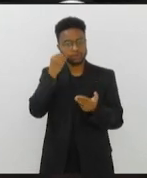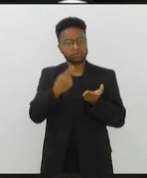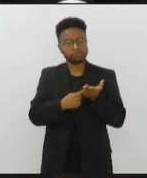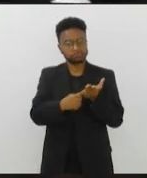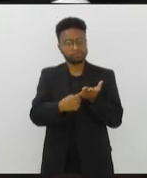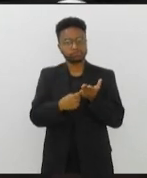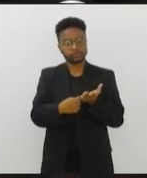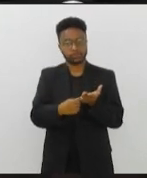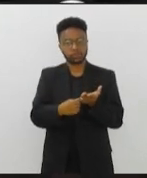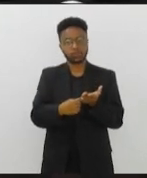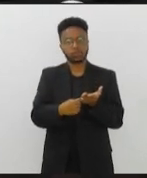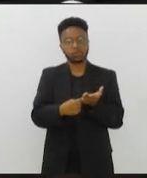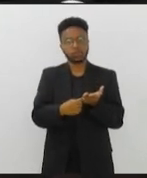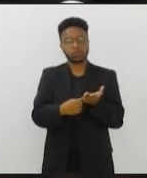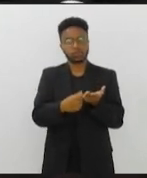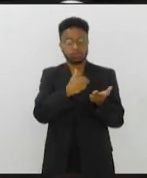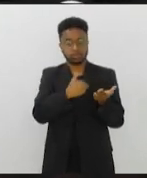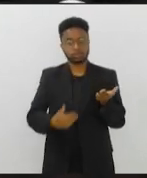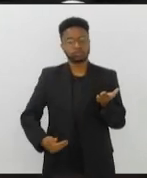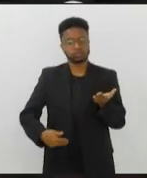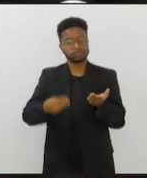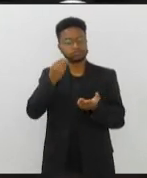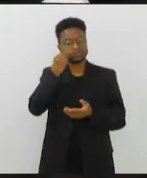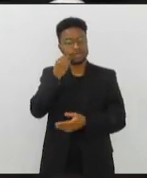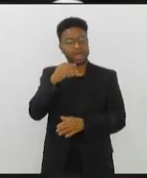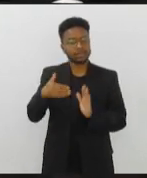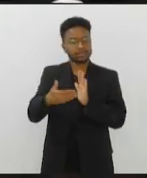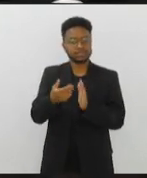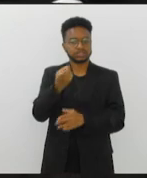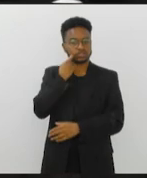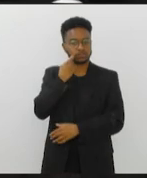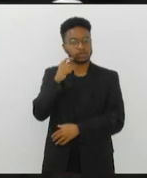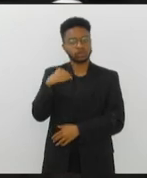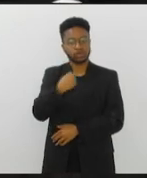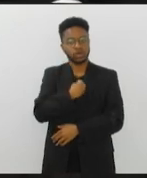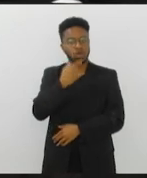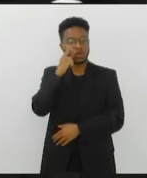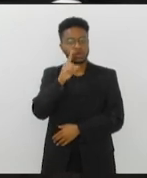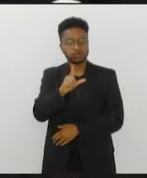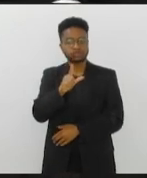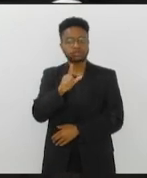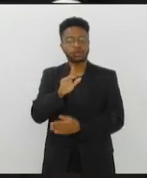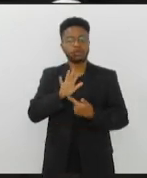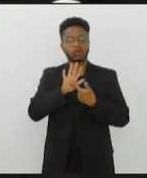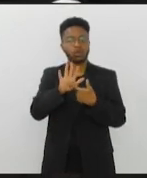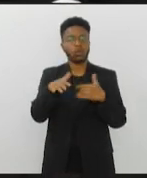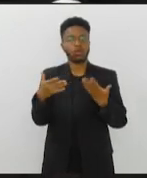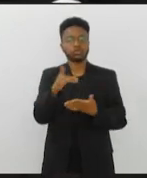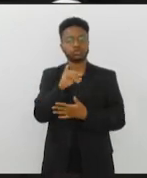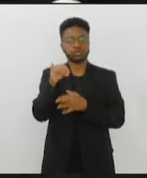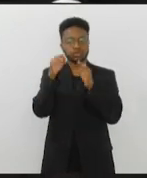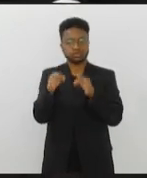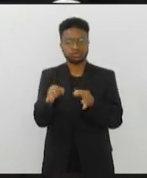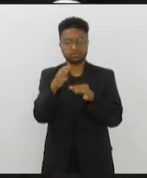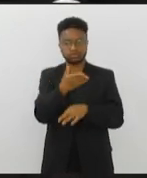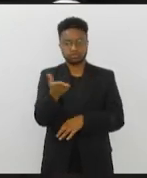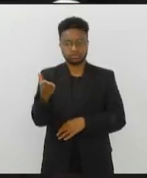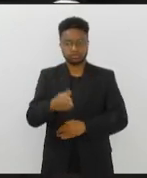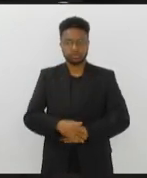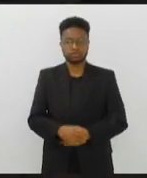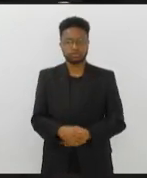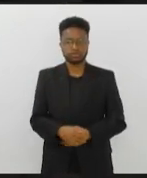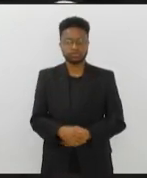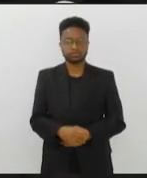reunião. Acho que até na sexta-feira, se Deus quiser, a gente vai ter um posicionamento de data o quanto antes que a gente